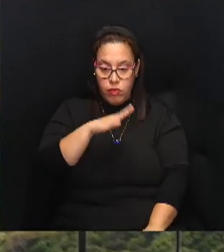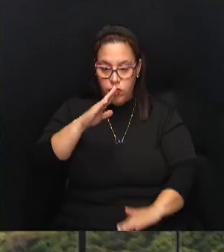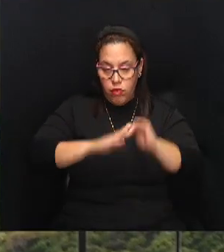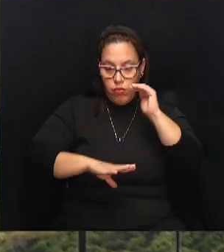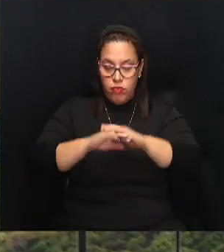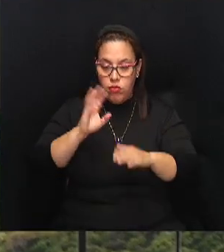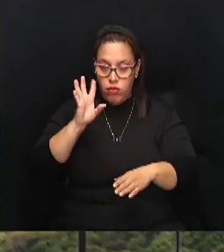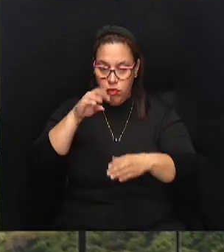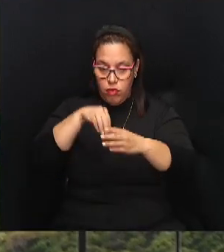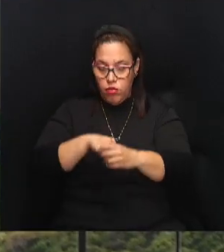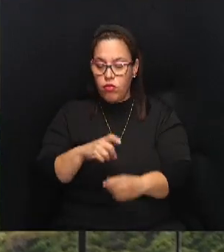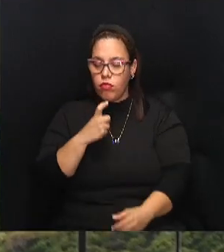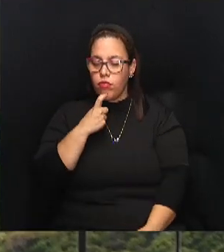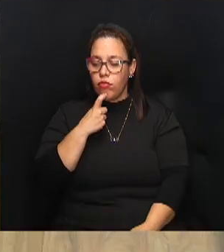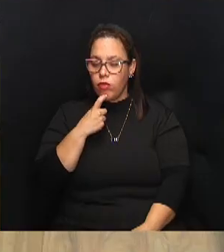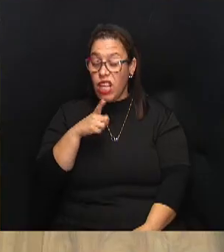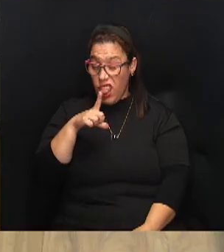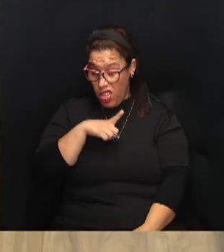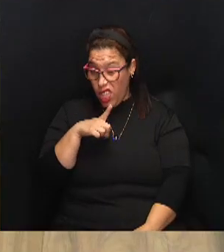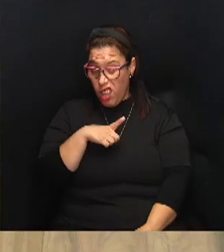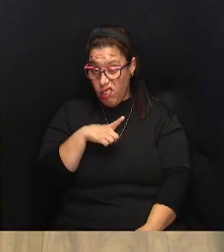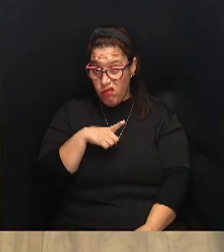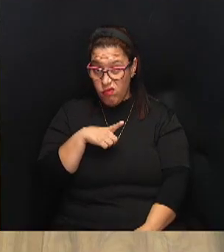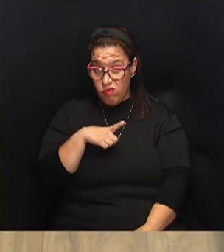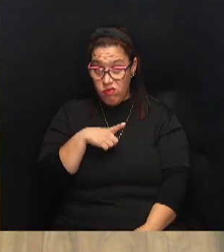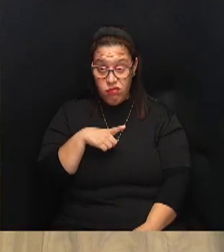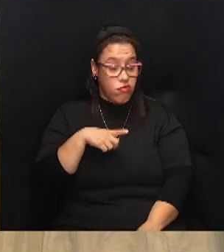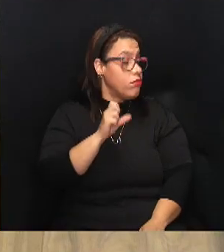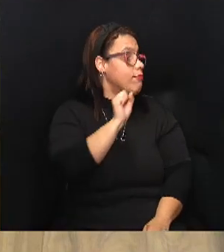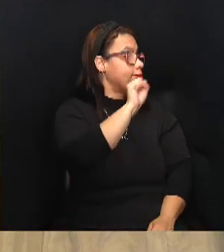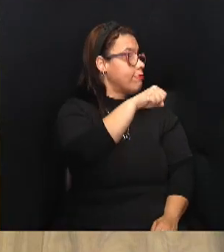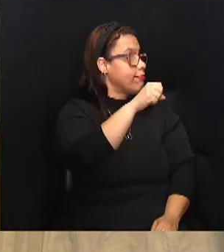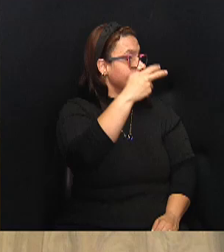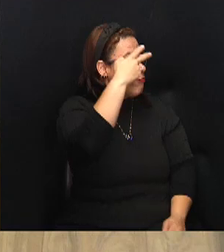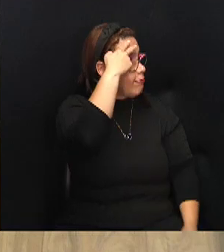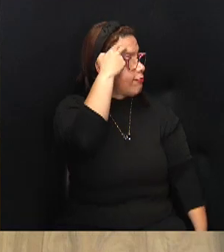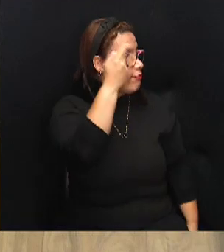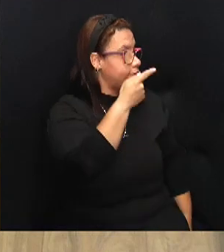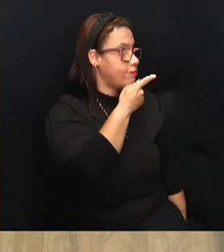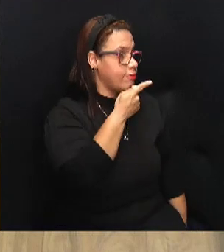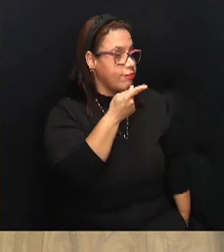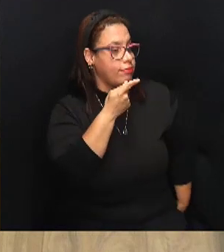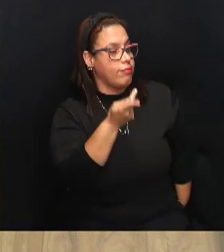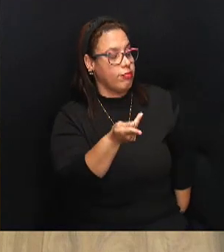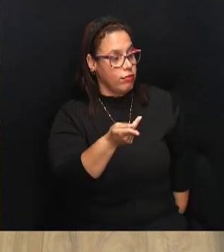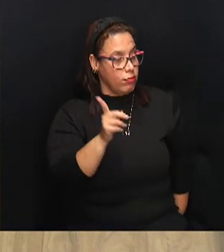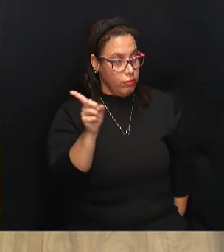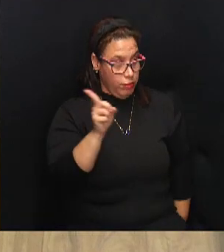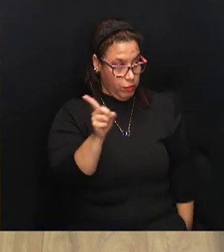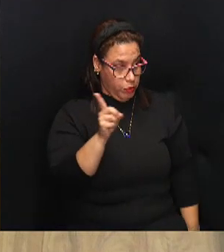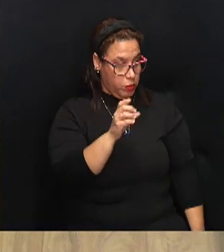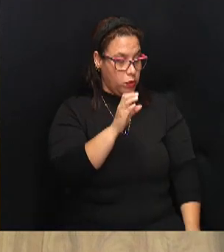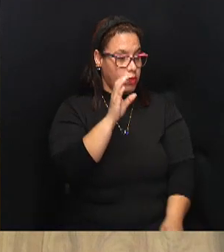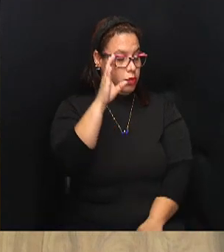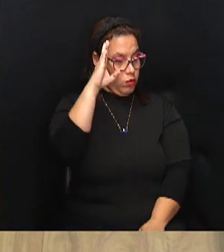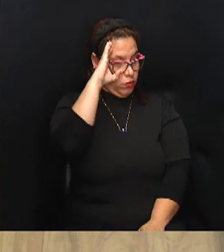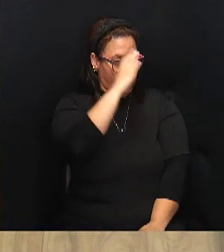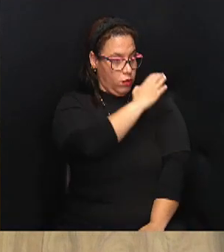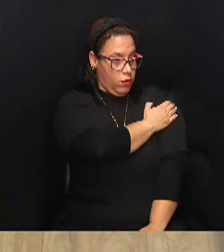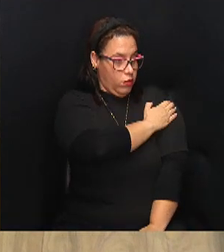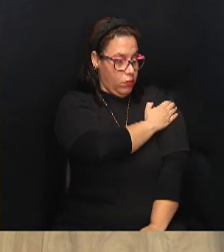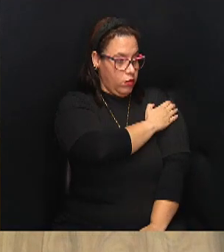em Campinas, tem demanda para isso? Tem sim, Gabriel. Olha, como foi muito bem dito pelo nosso comandante,